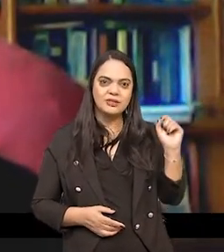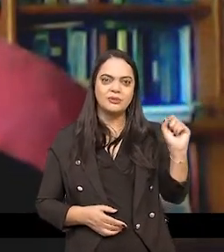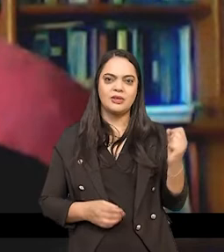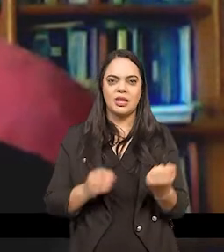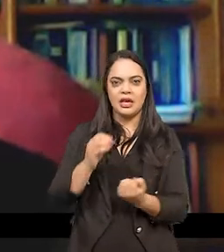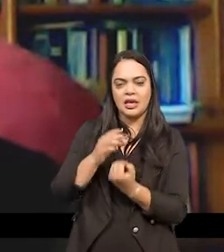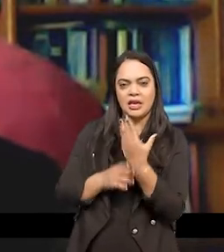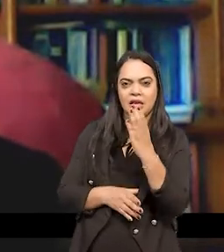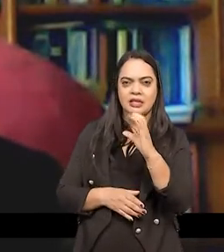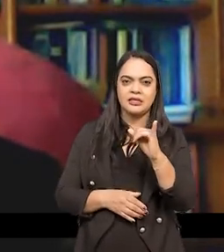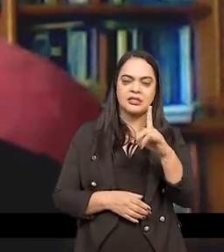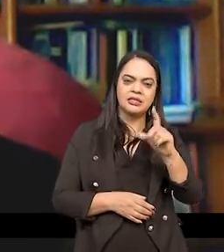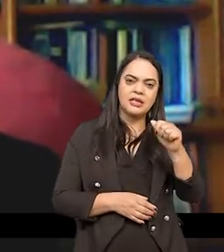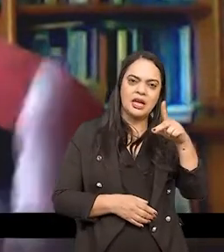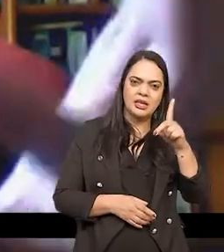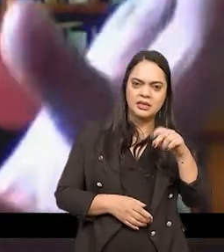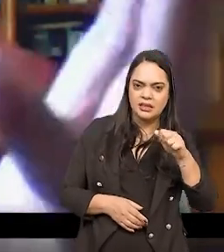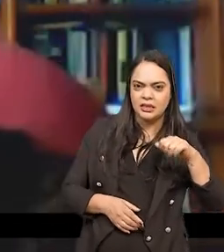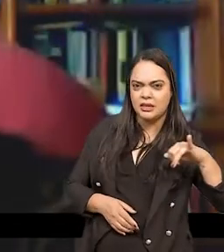tal.